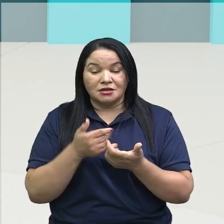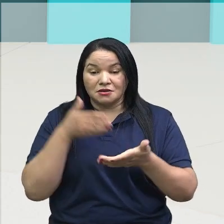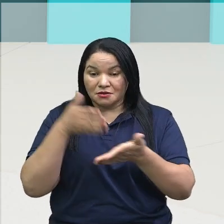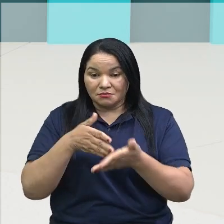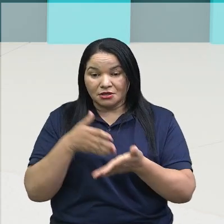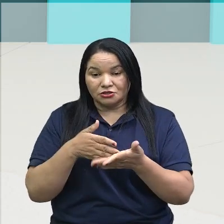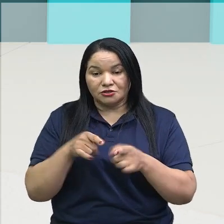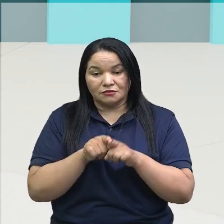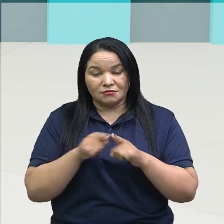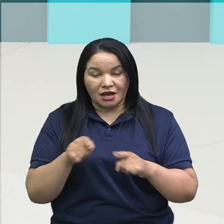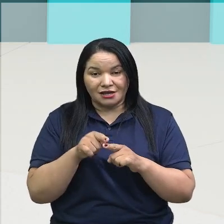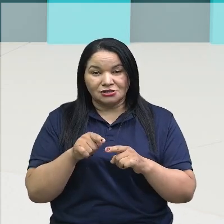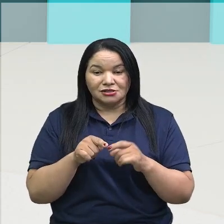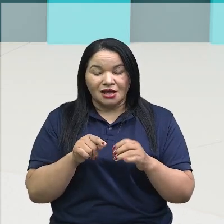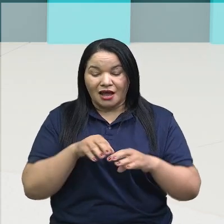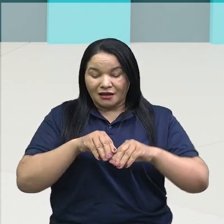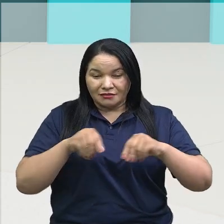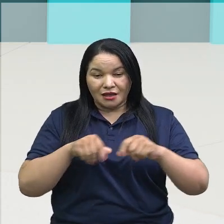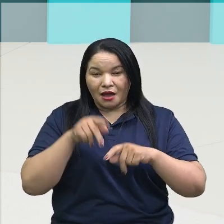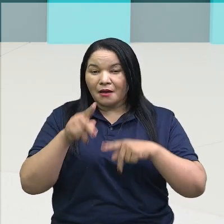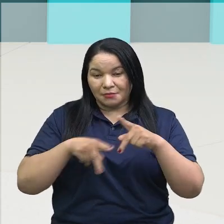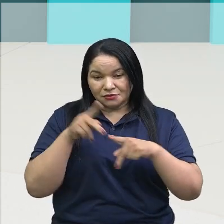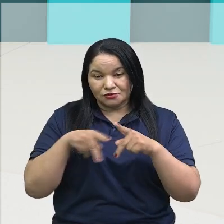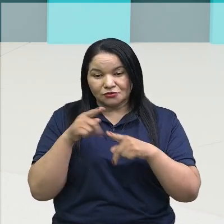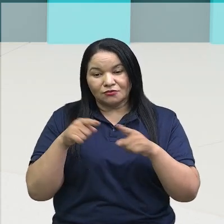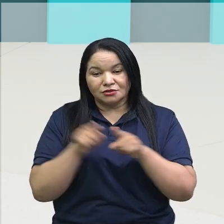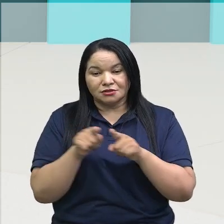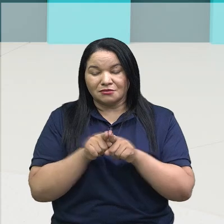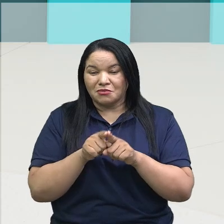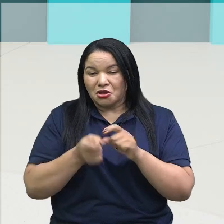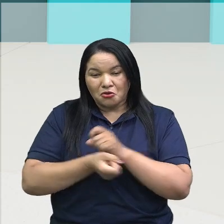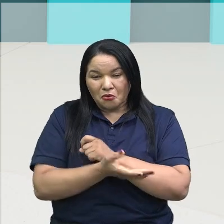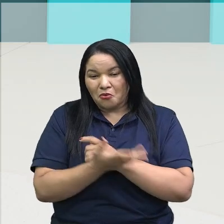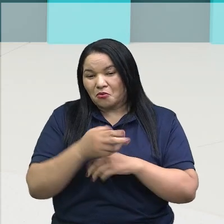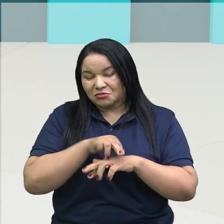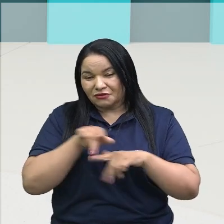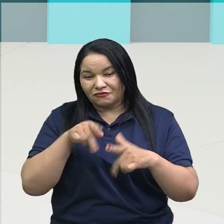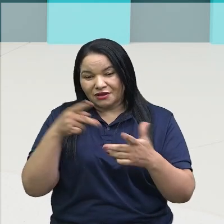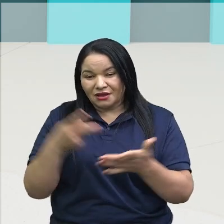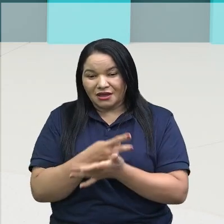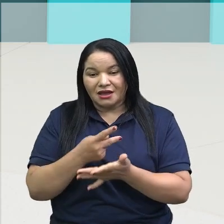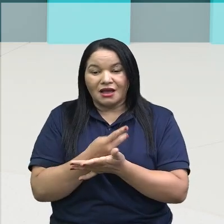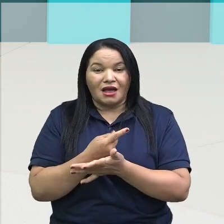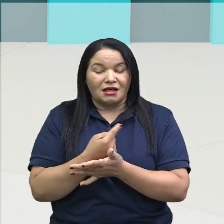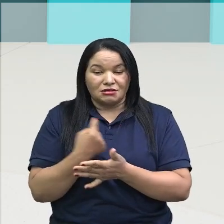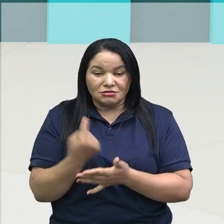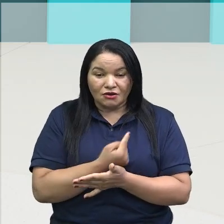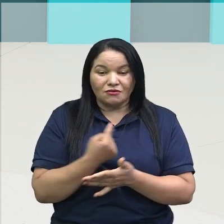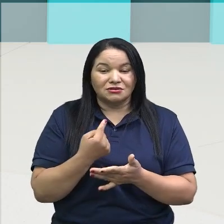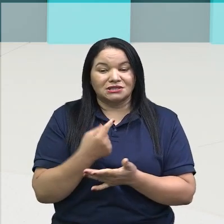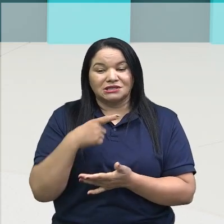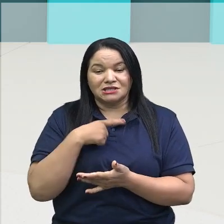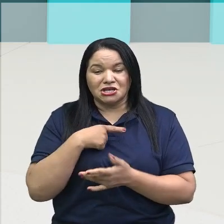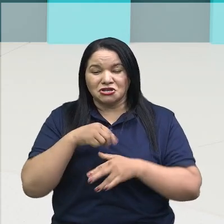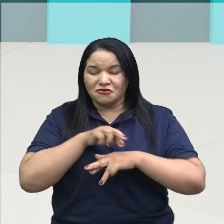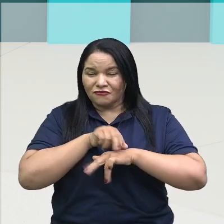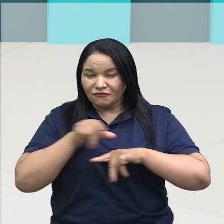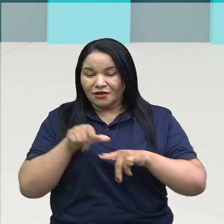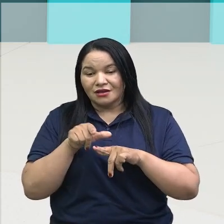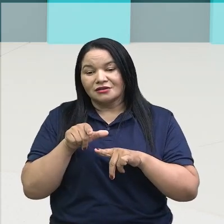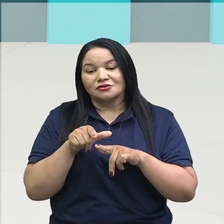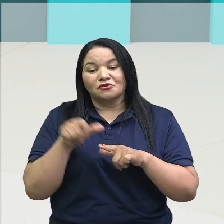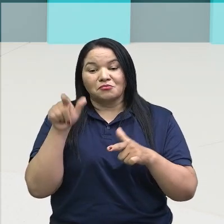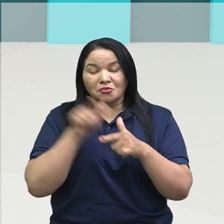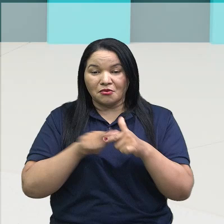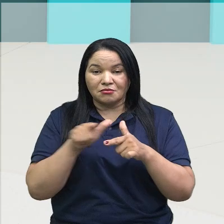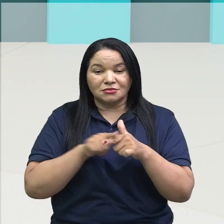a terra se vê tão corrupta, como está a nossa, havendo tantos nela que têm